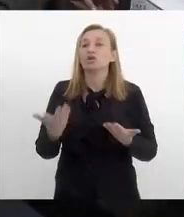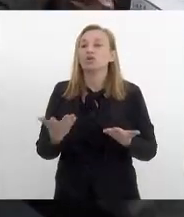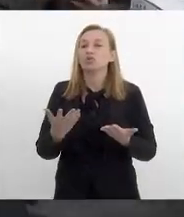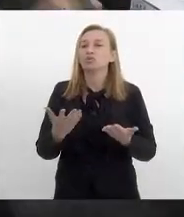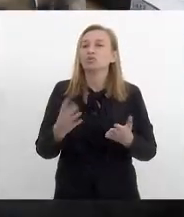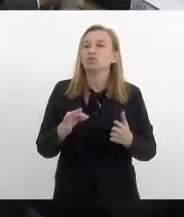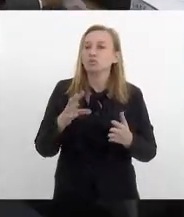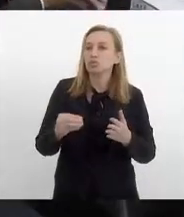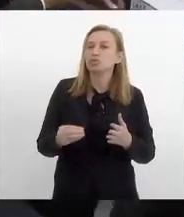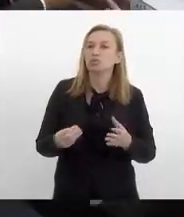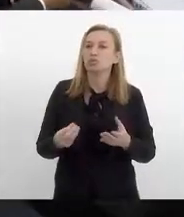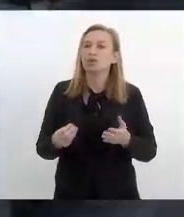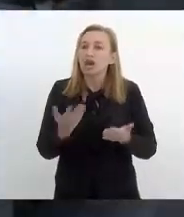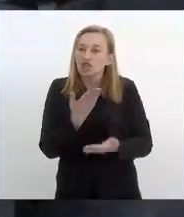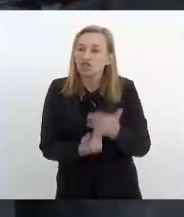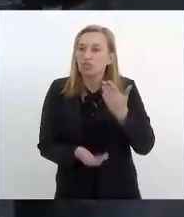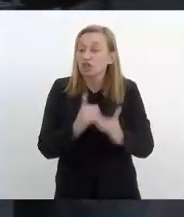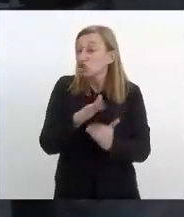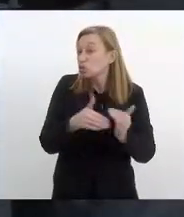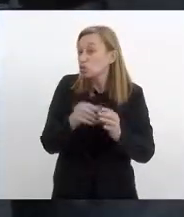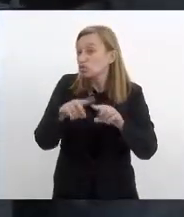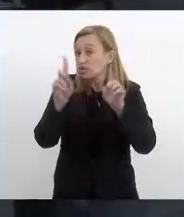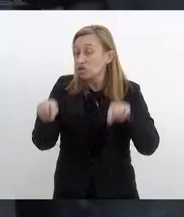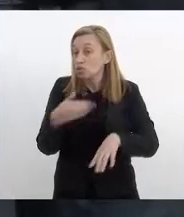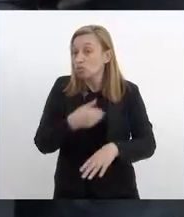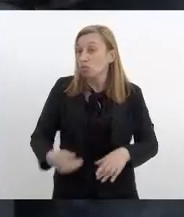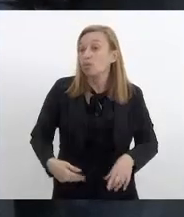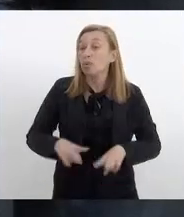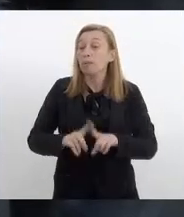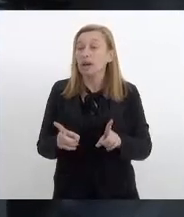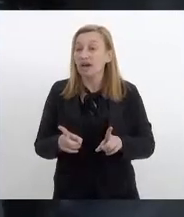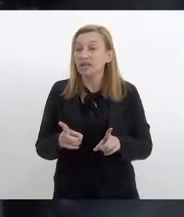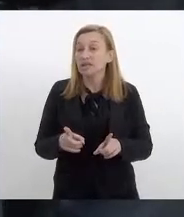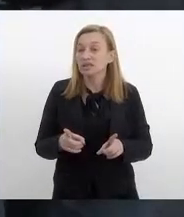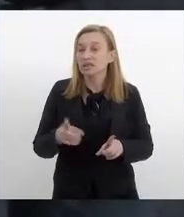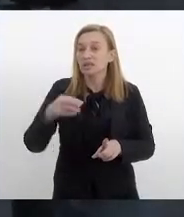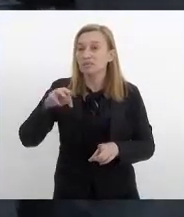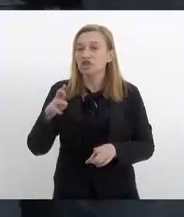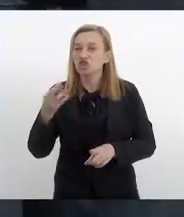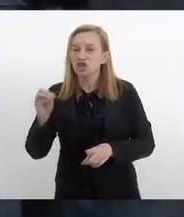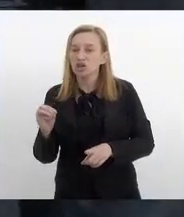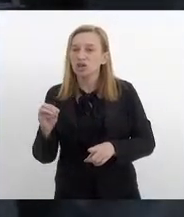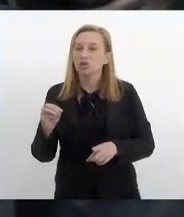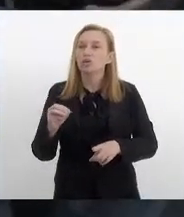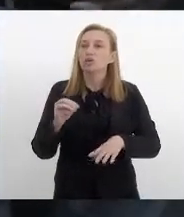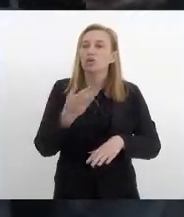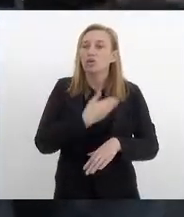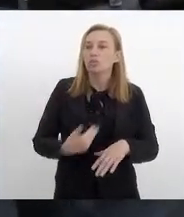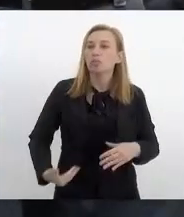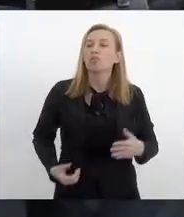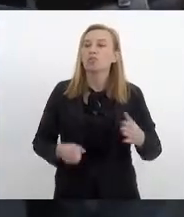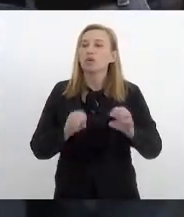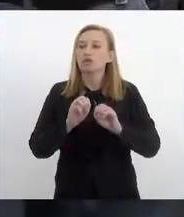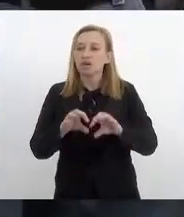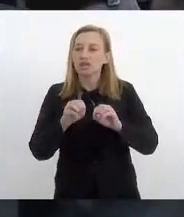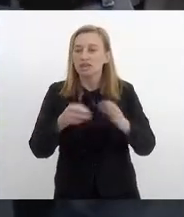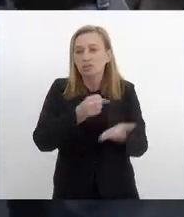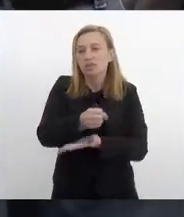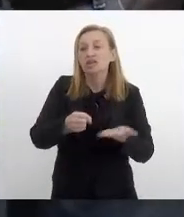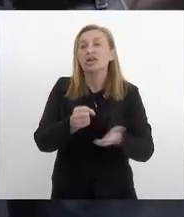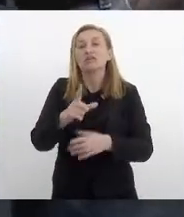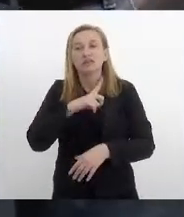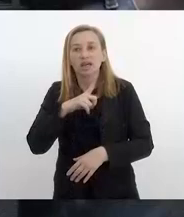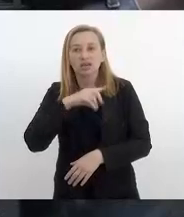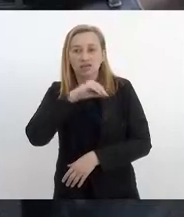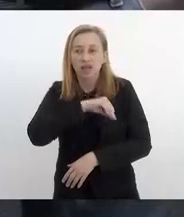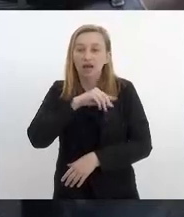parâmetro para a recomposição das perdas de todos os servidores, mas no caso do Magistério Público da Educação Básica, tem uma garantia de piso fixado em lei